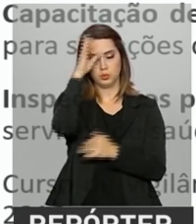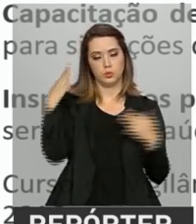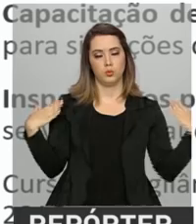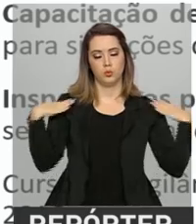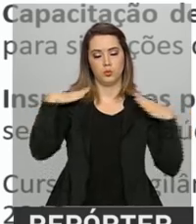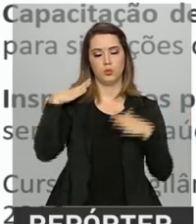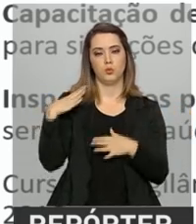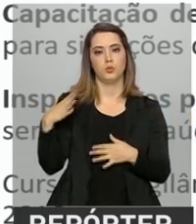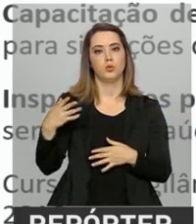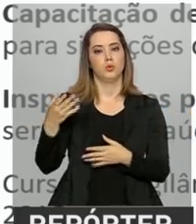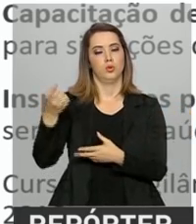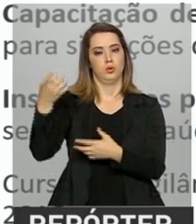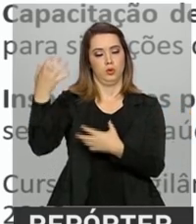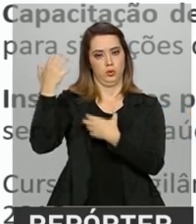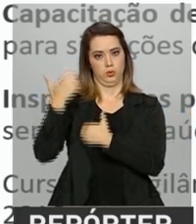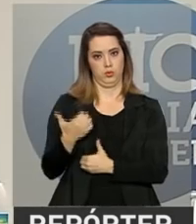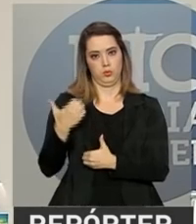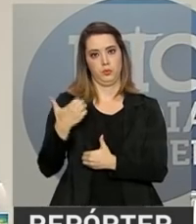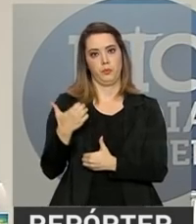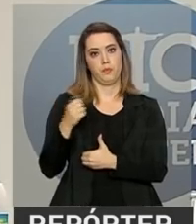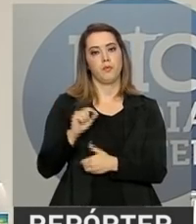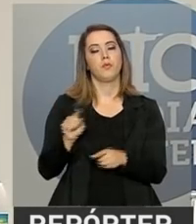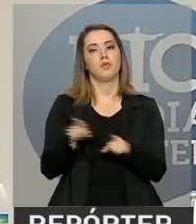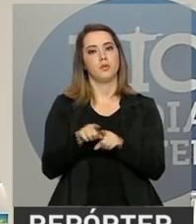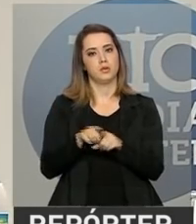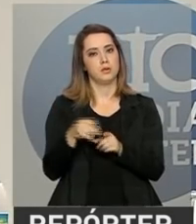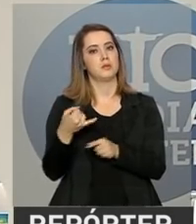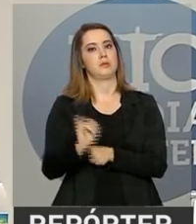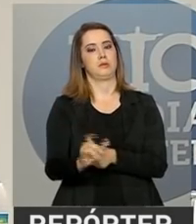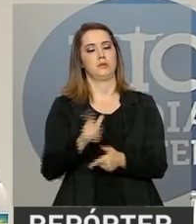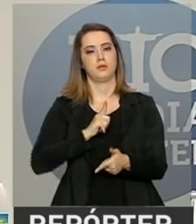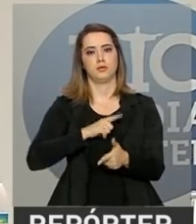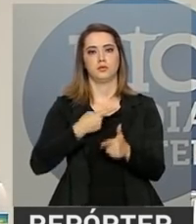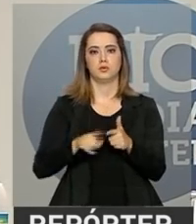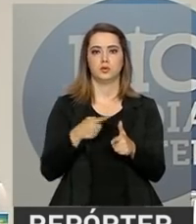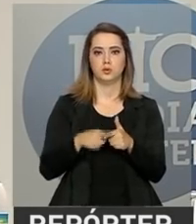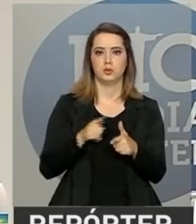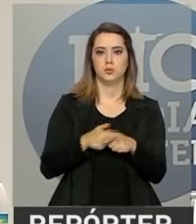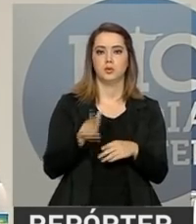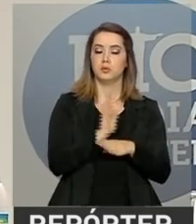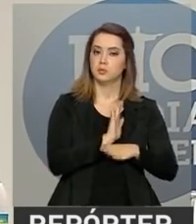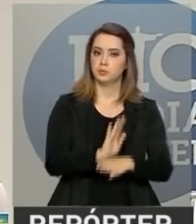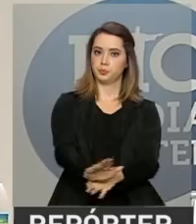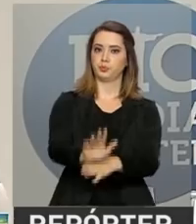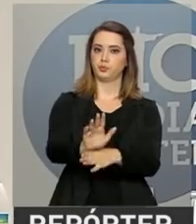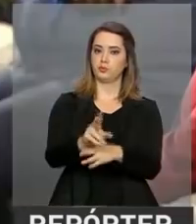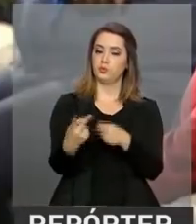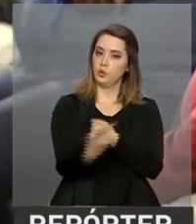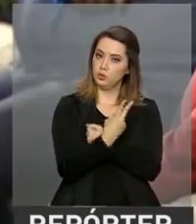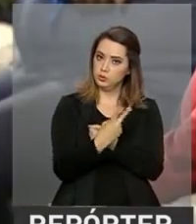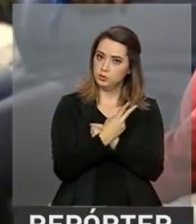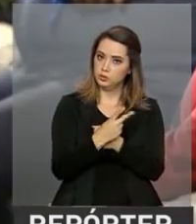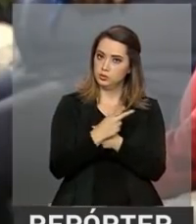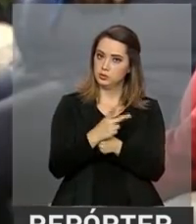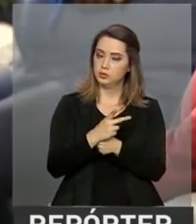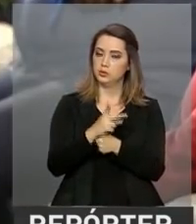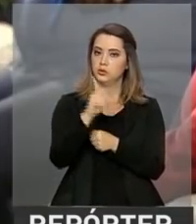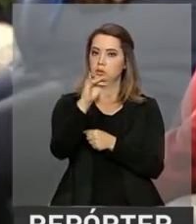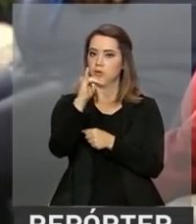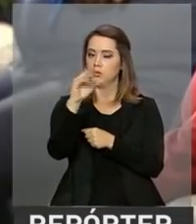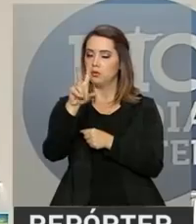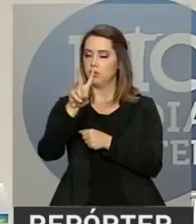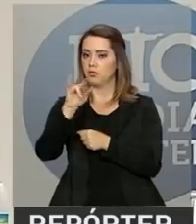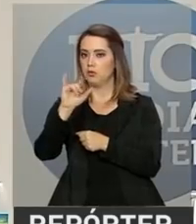Deodoro, para qualquer eventualidade que haja necessidade tanto da Defesa Civil como das Forças Armadas. Nosso